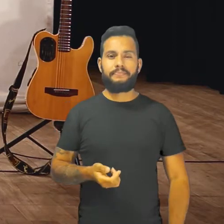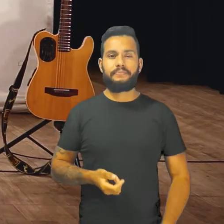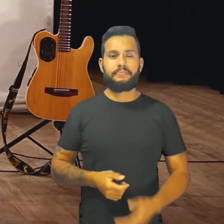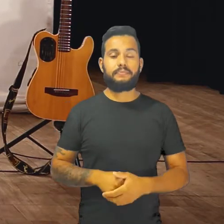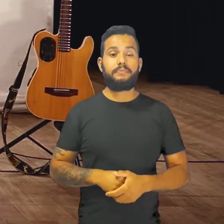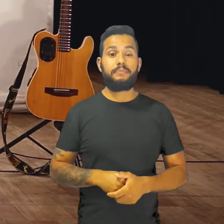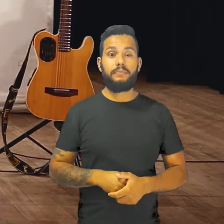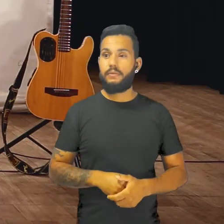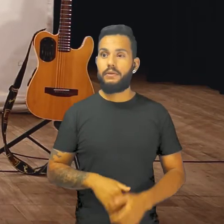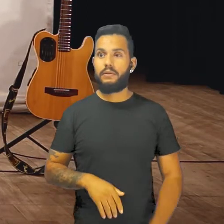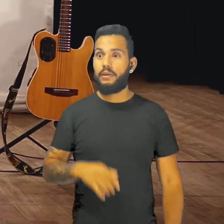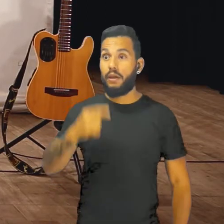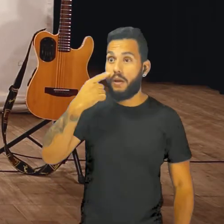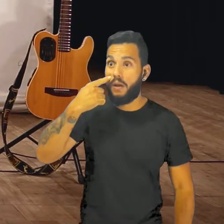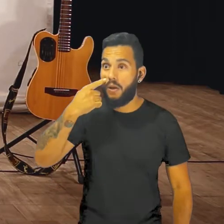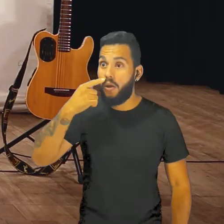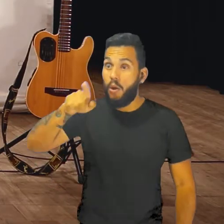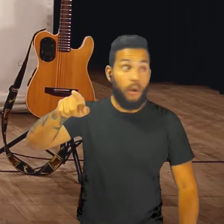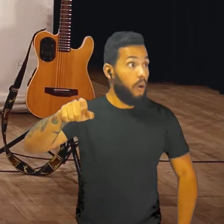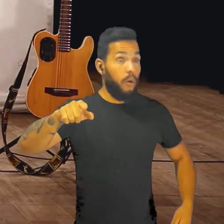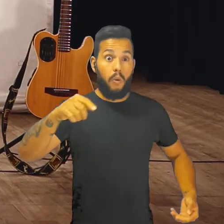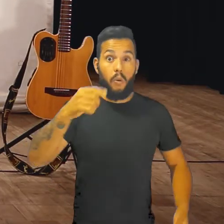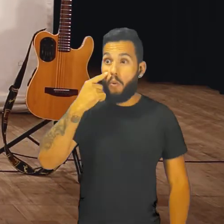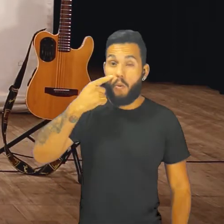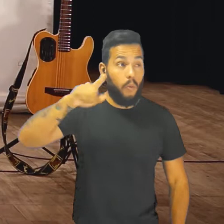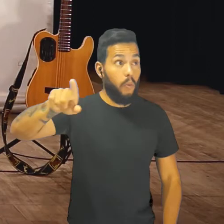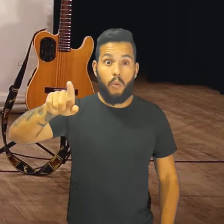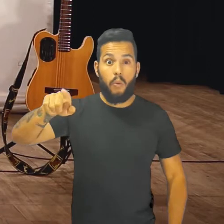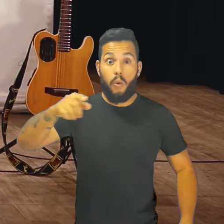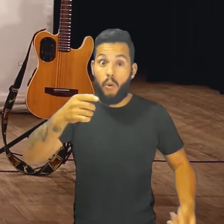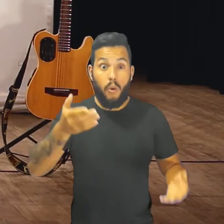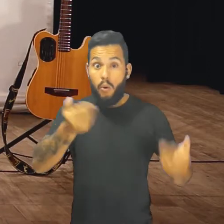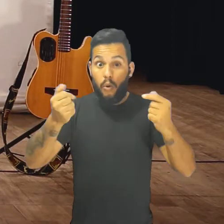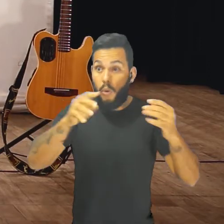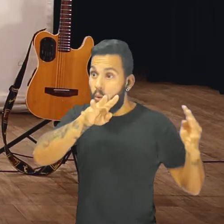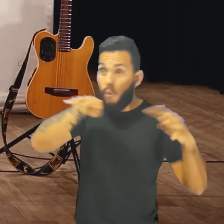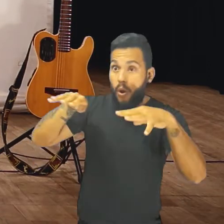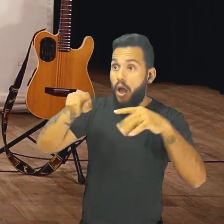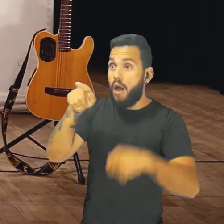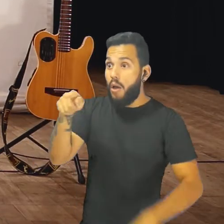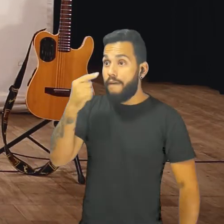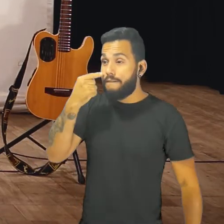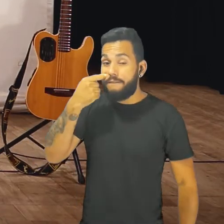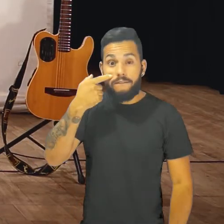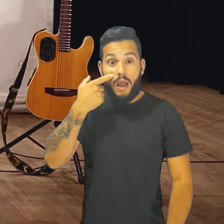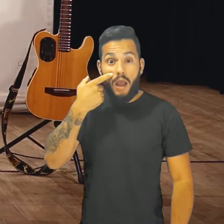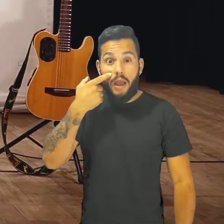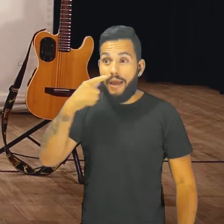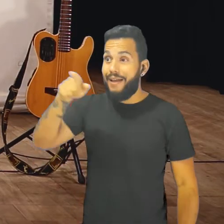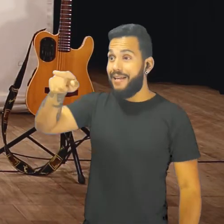Oh, olha lá, lá, lá, olha lá, Marcelo, olhem todos, olhem lá. Ah, vejam, vejam